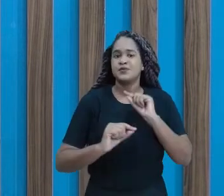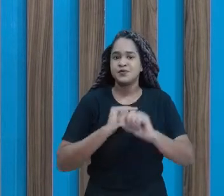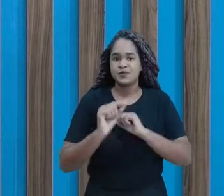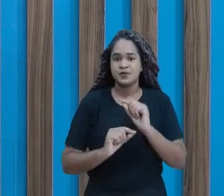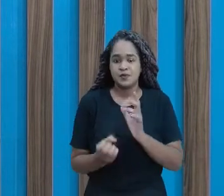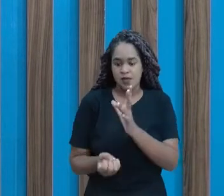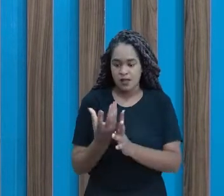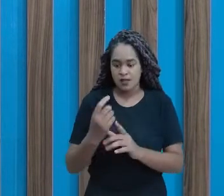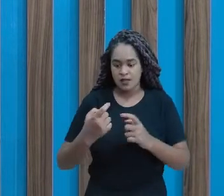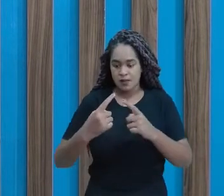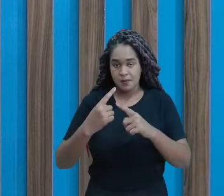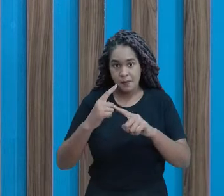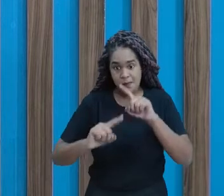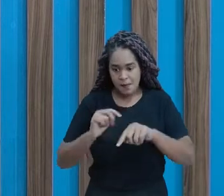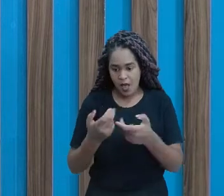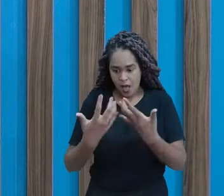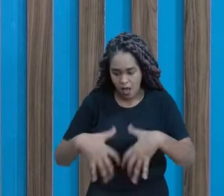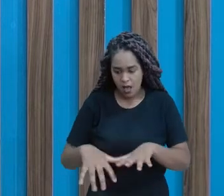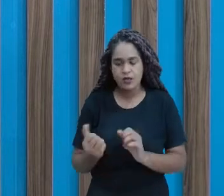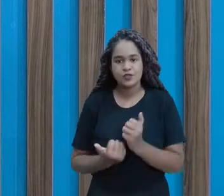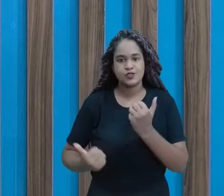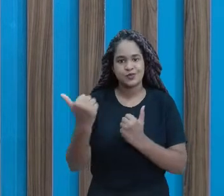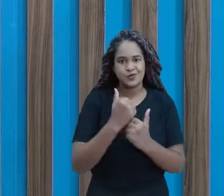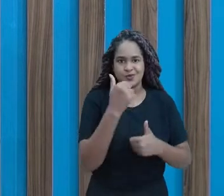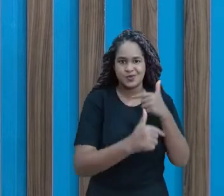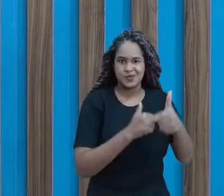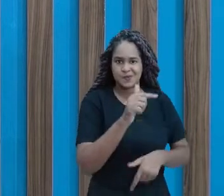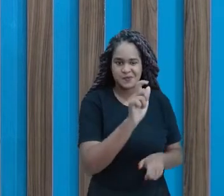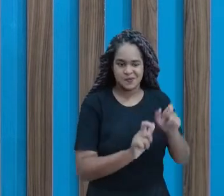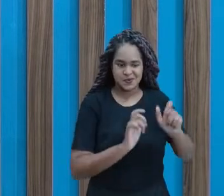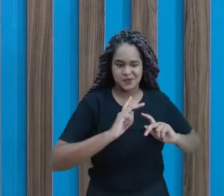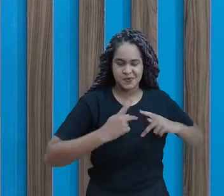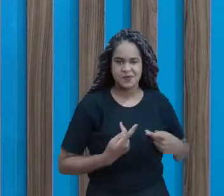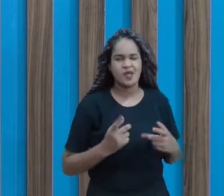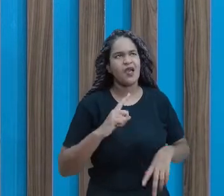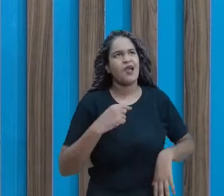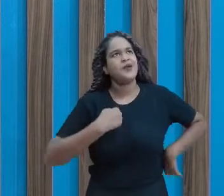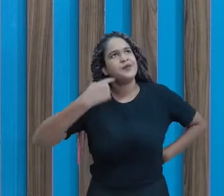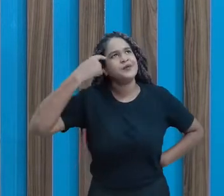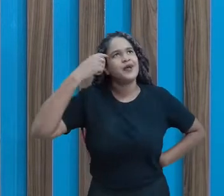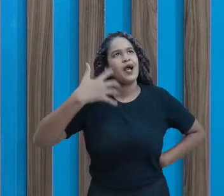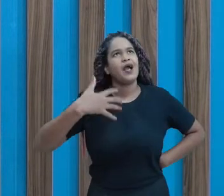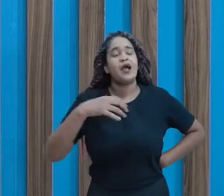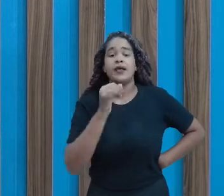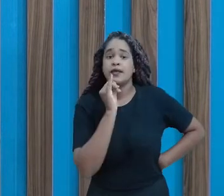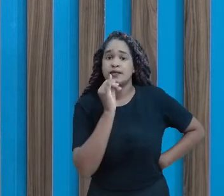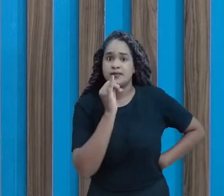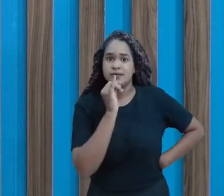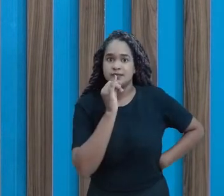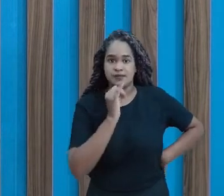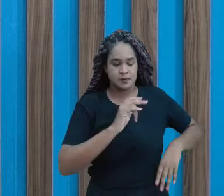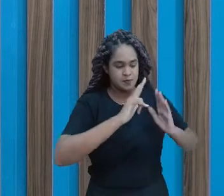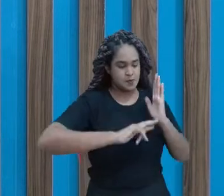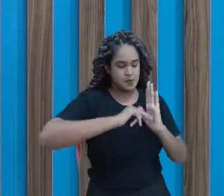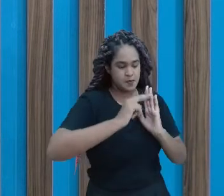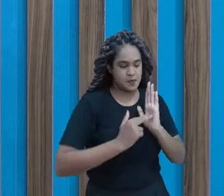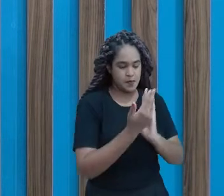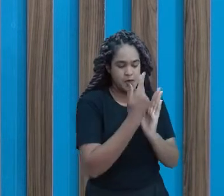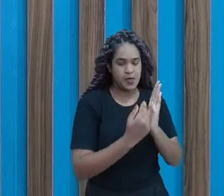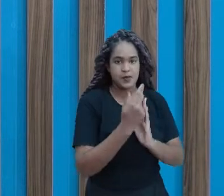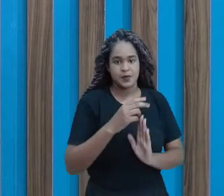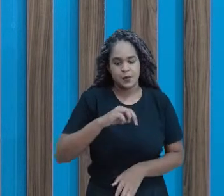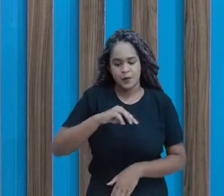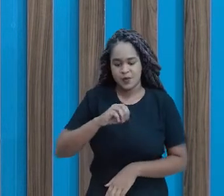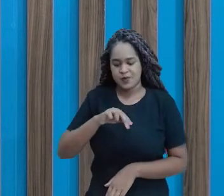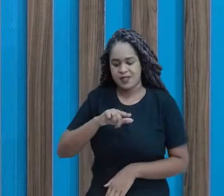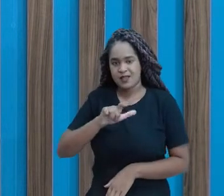atividade humana, né, um trabalho humano, eu realmente fico pensando, né? A gente olha, por exemplo, para uma pintura como a própria Mona Lisa, né, que é uma das mais conhecidas no mundo,